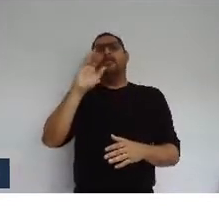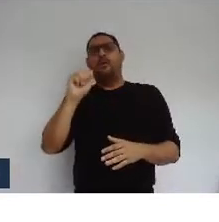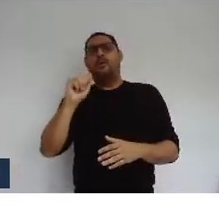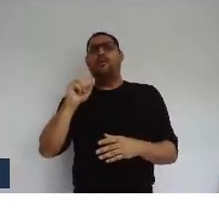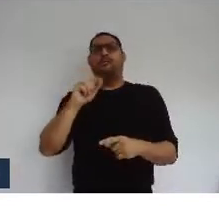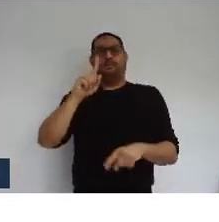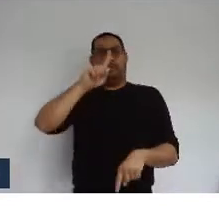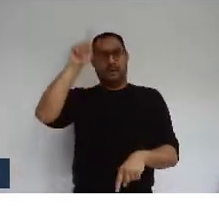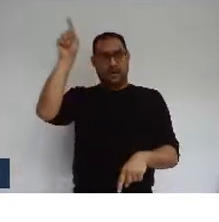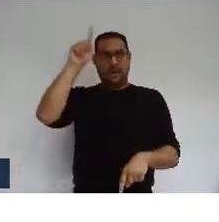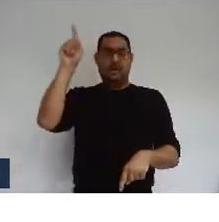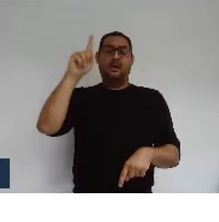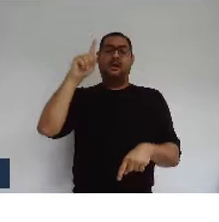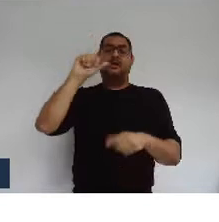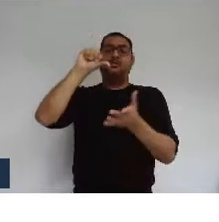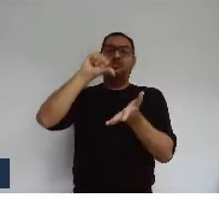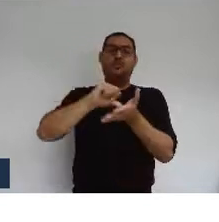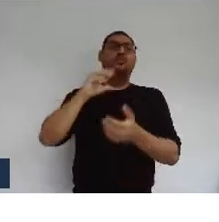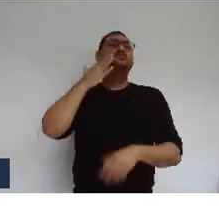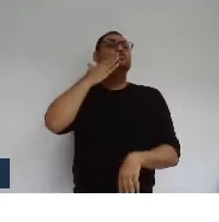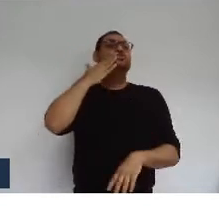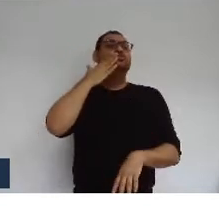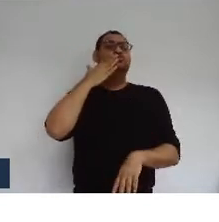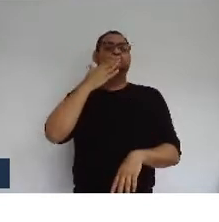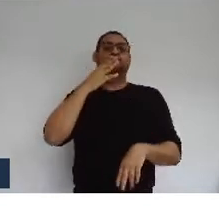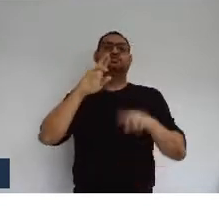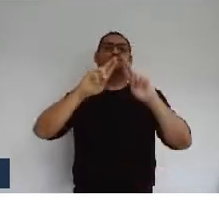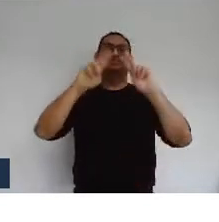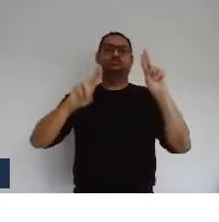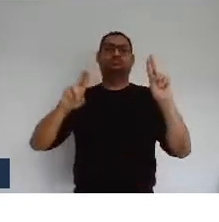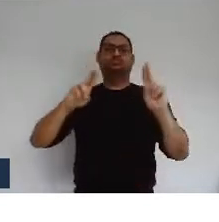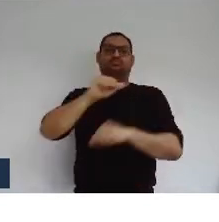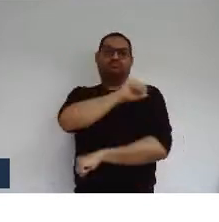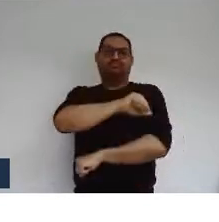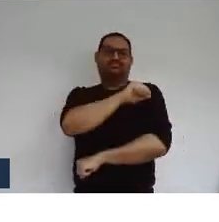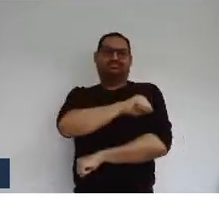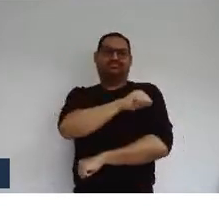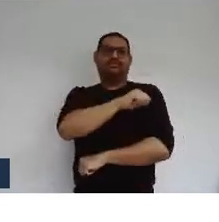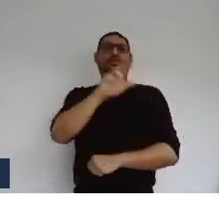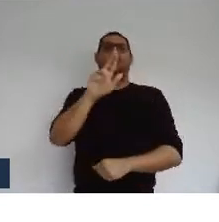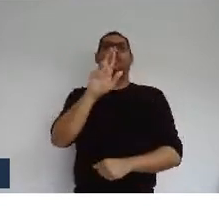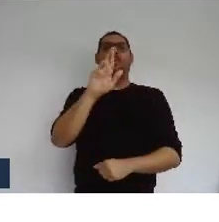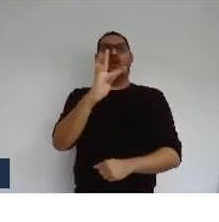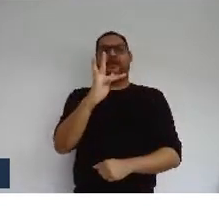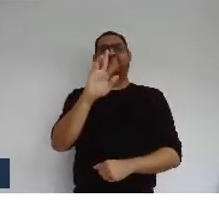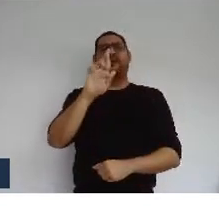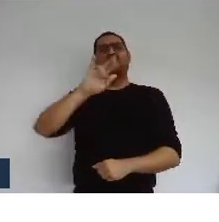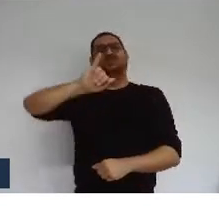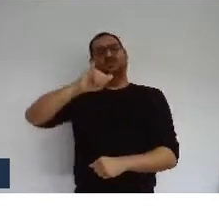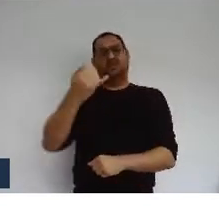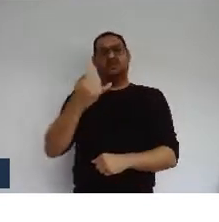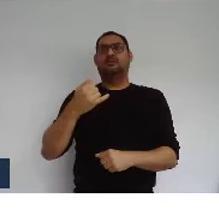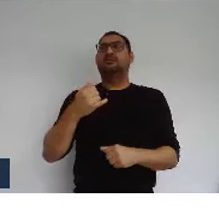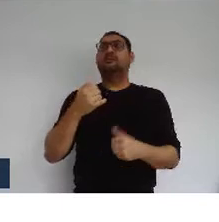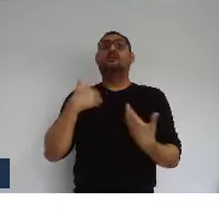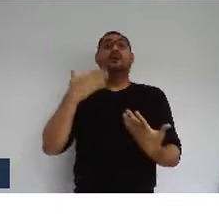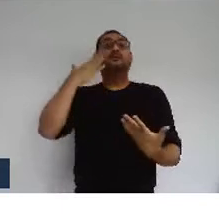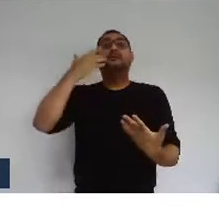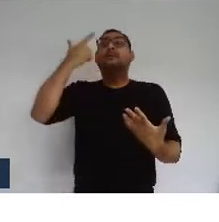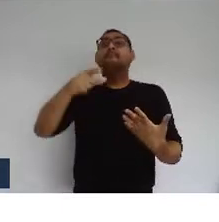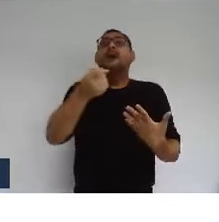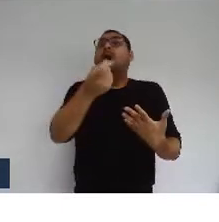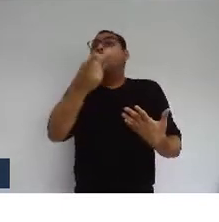Núcleo de Estudos, Discurso e Sociedade, no nosso programa de Linguística Aplicada da UFRJ. Então, por isso, quero saber mais quem está